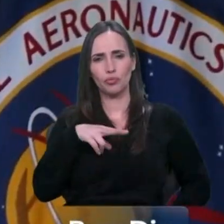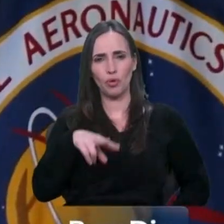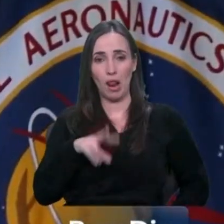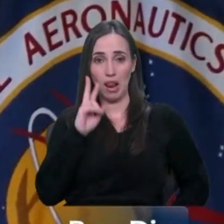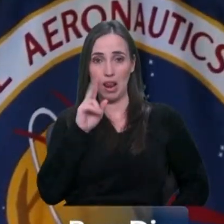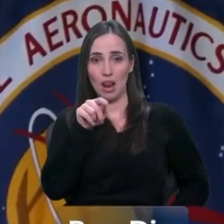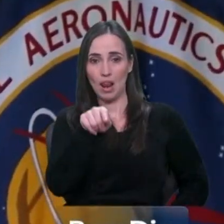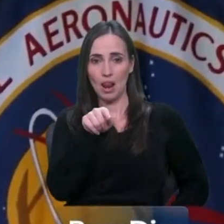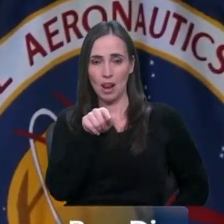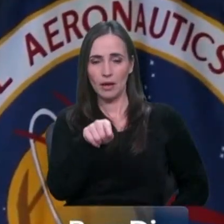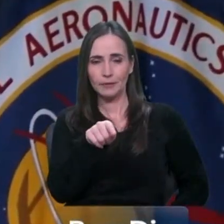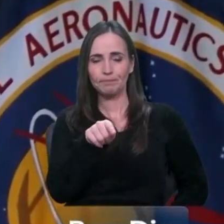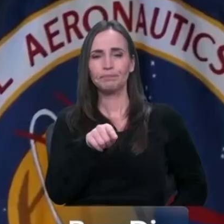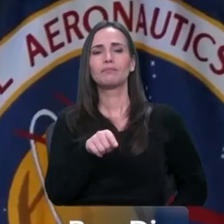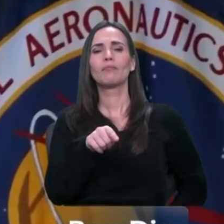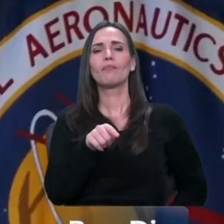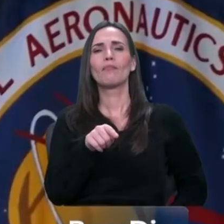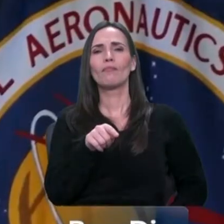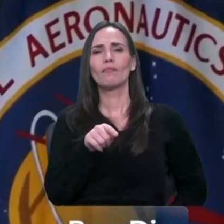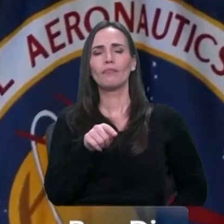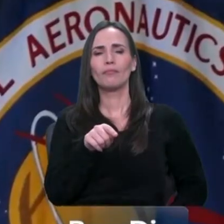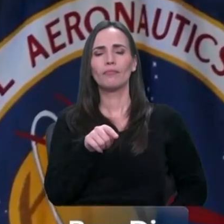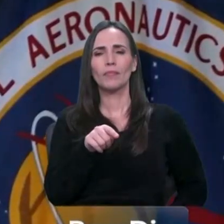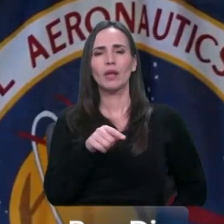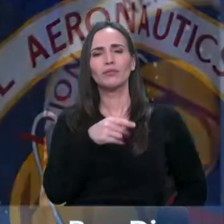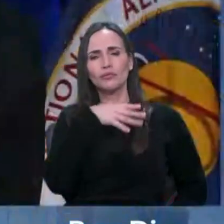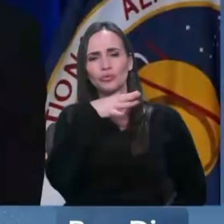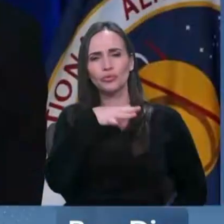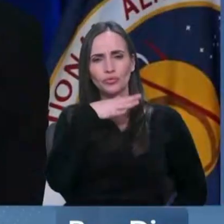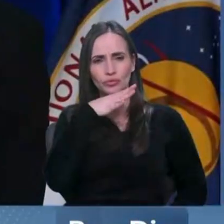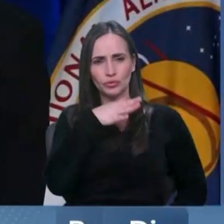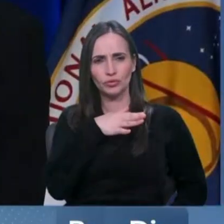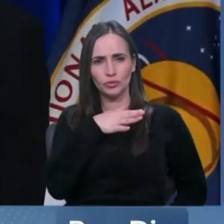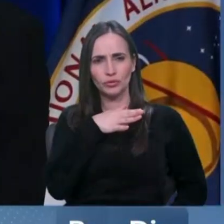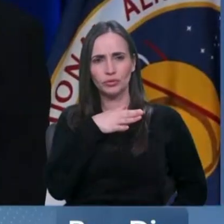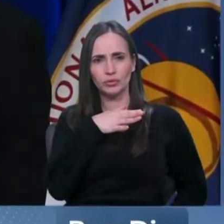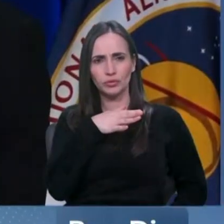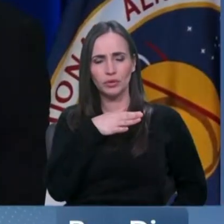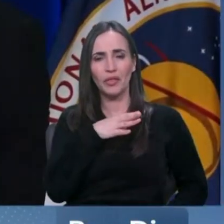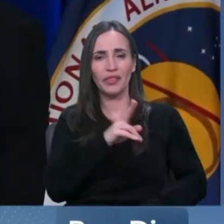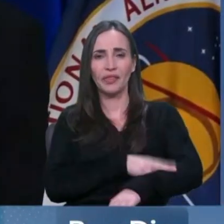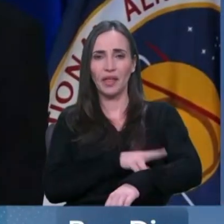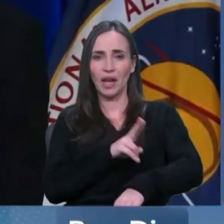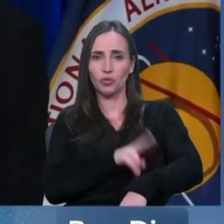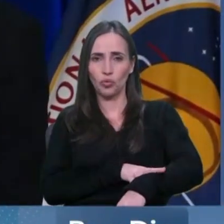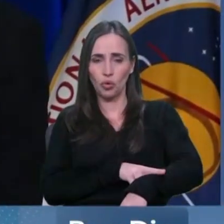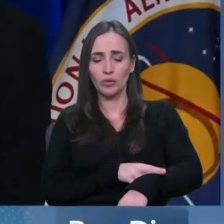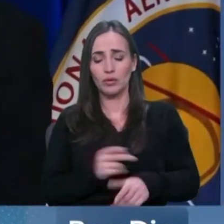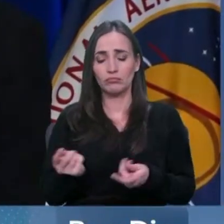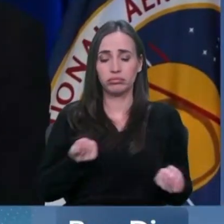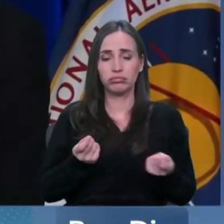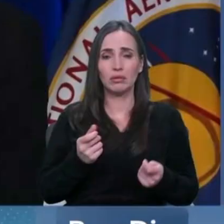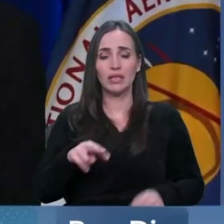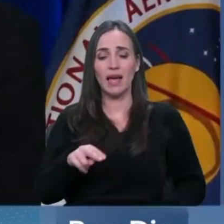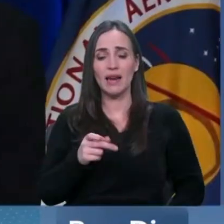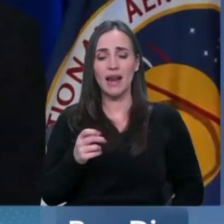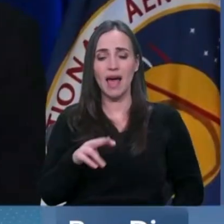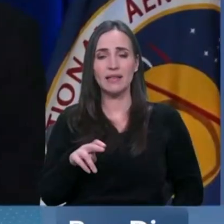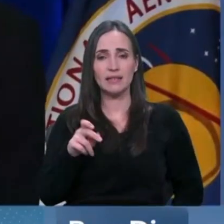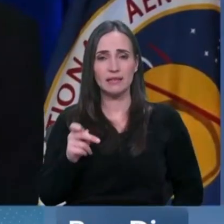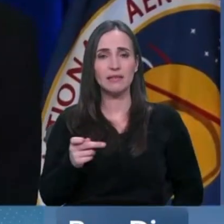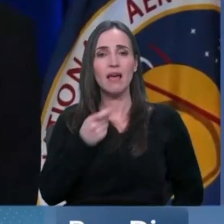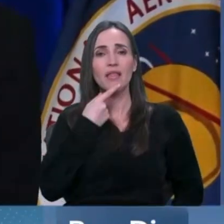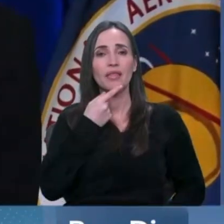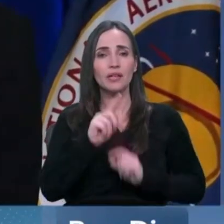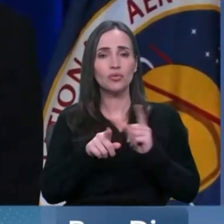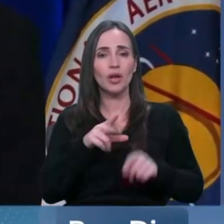Jared Isaacman. E o que nos conta o diretor executivo, o administrador da NASA, é